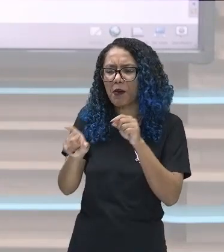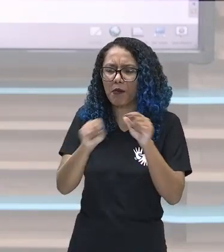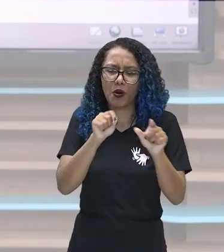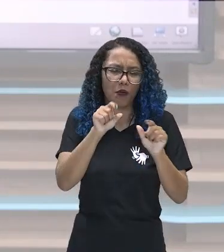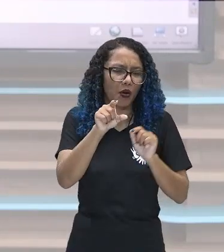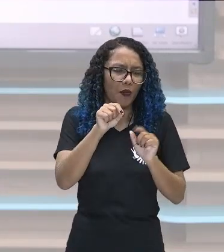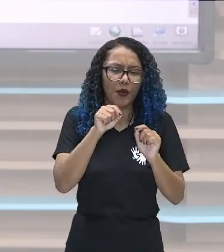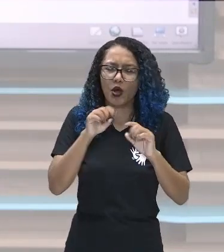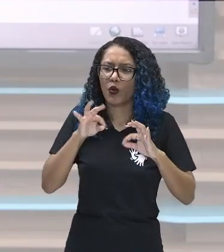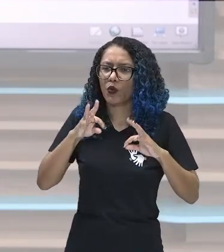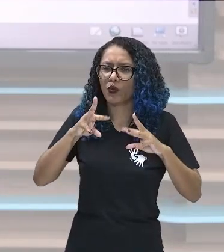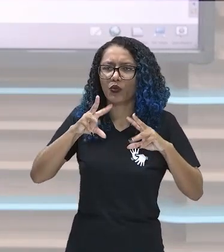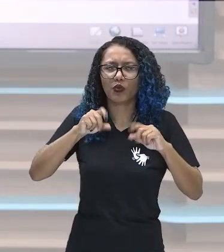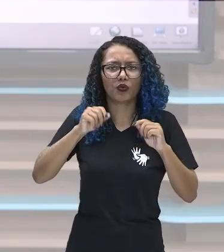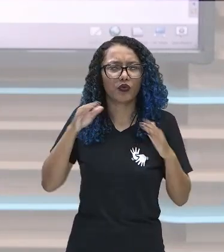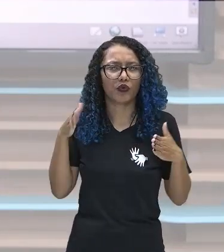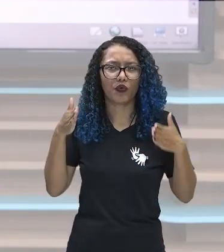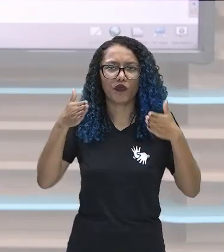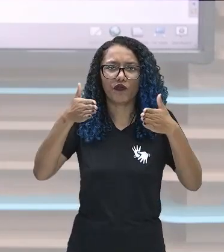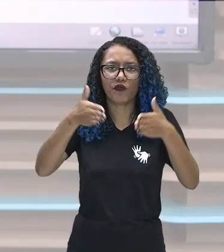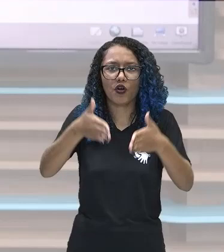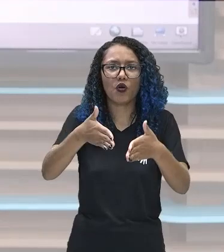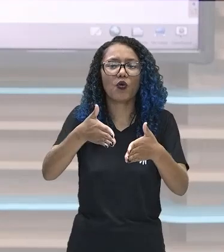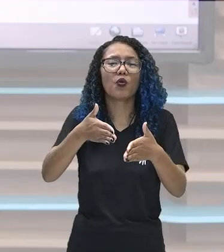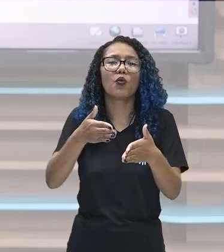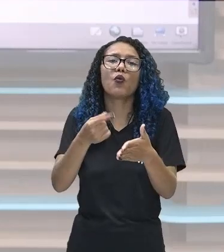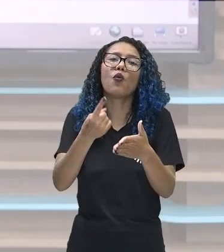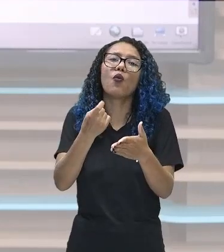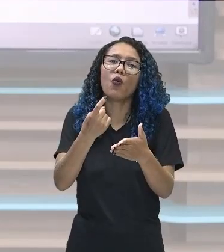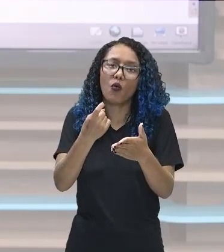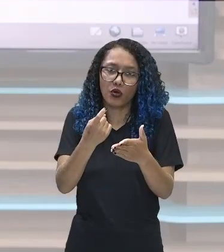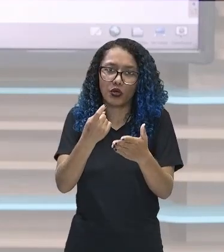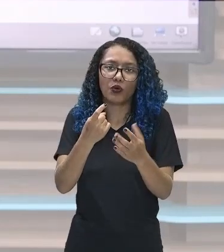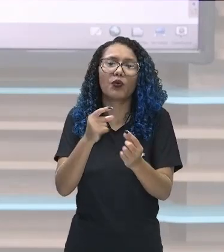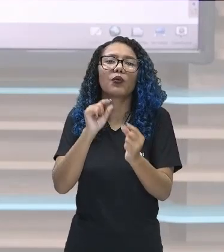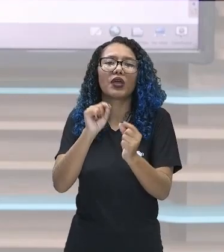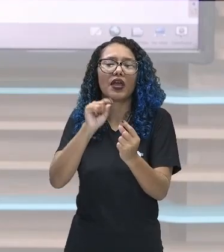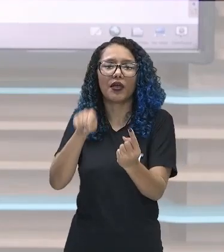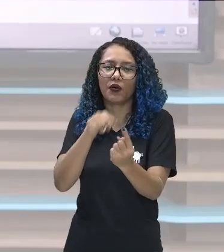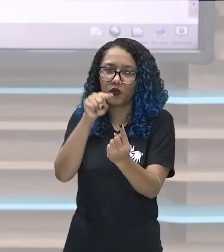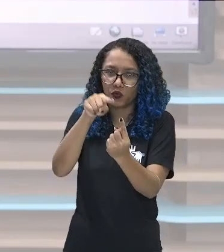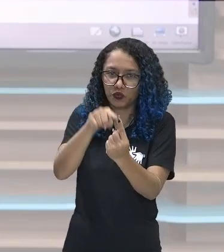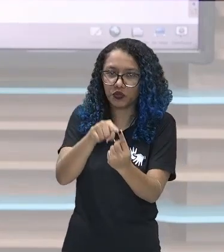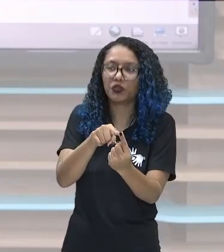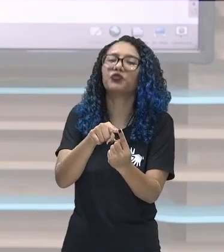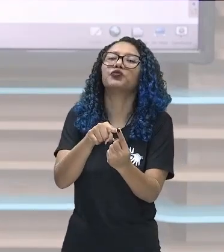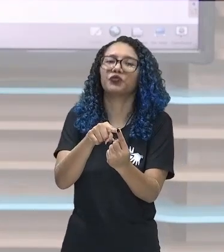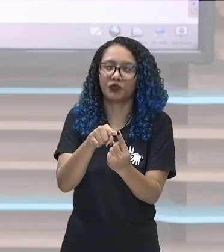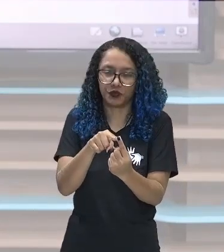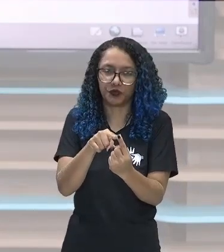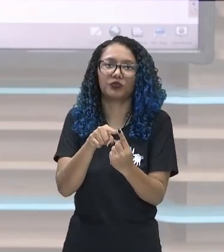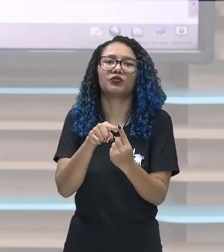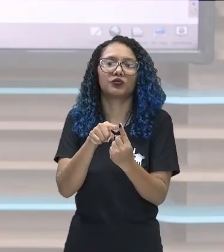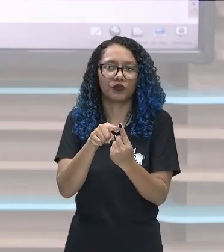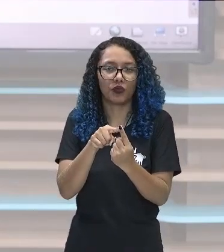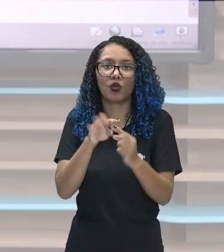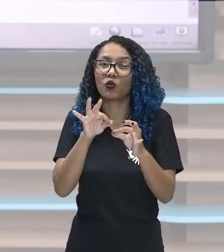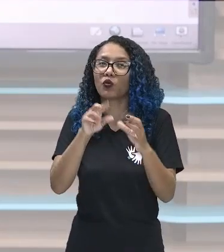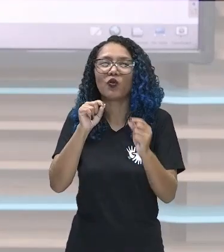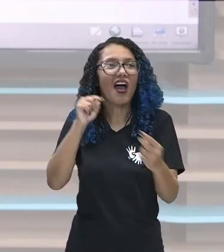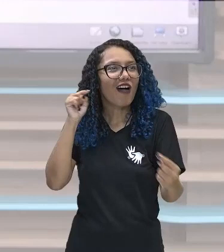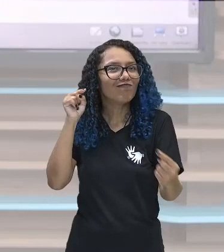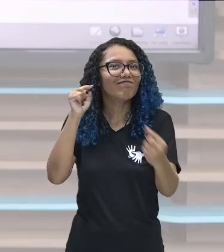todos eles vão levar ao mesmo lugar, né? Que é a meta, o objetivo, o propósito. Então, tudo vai fazer